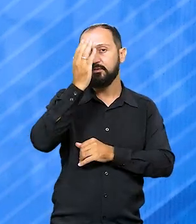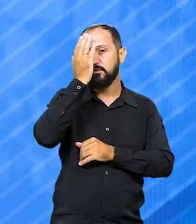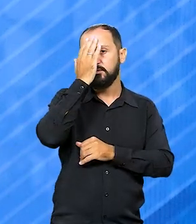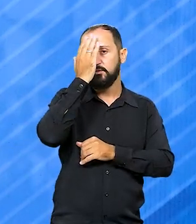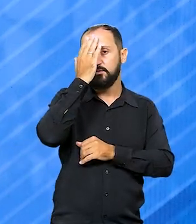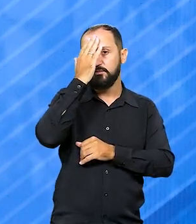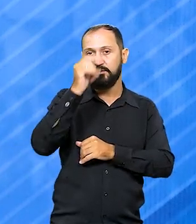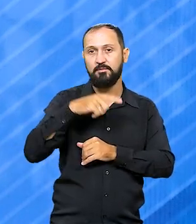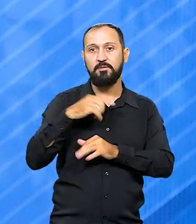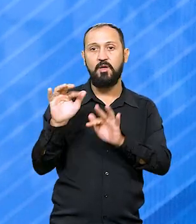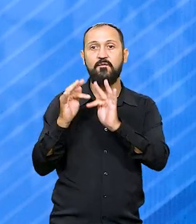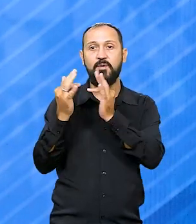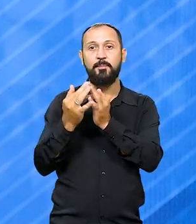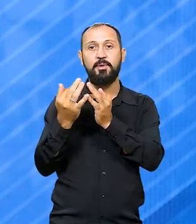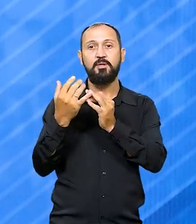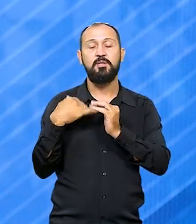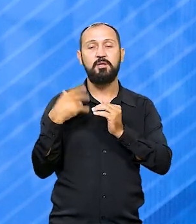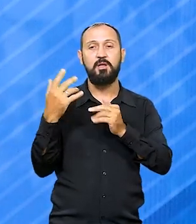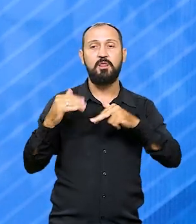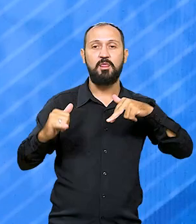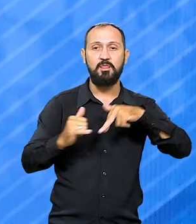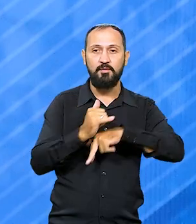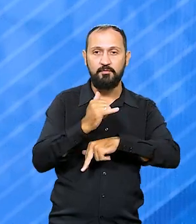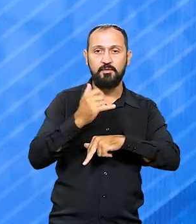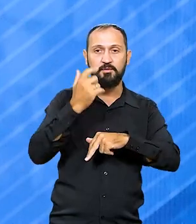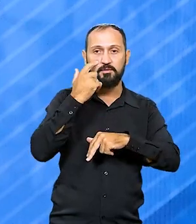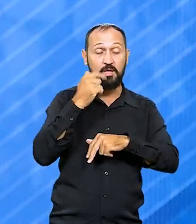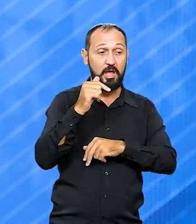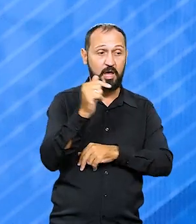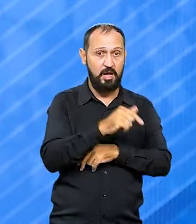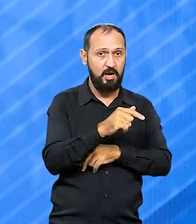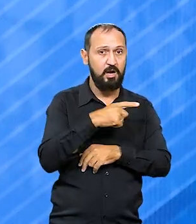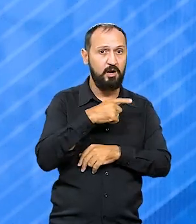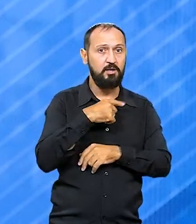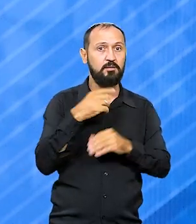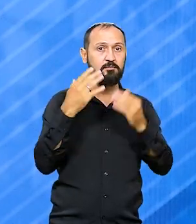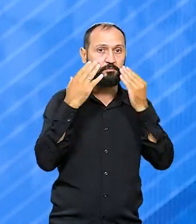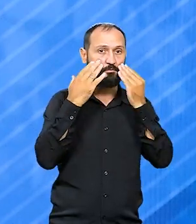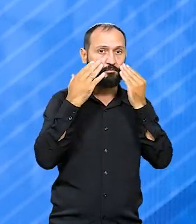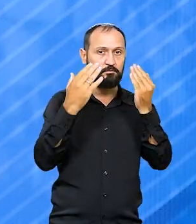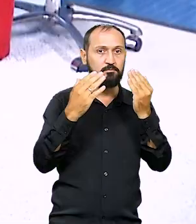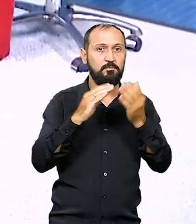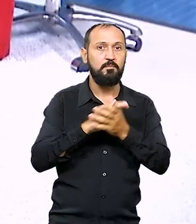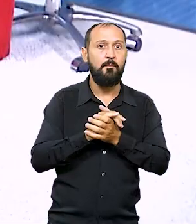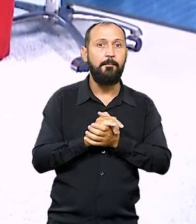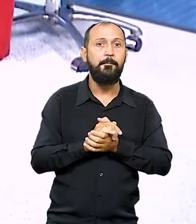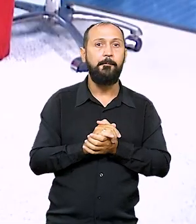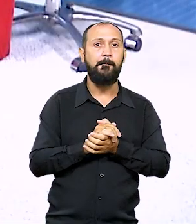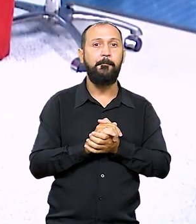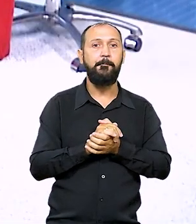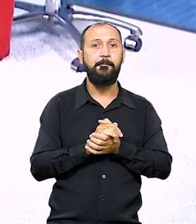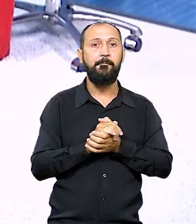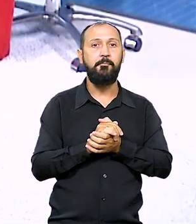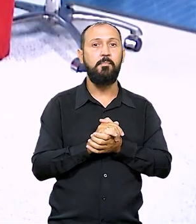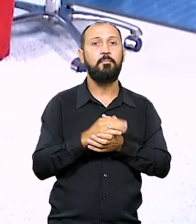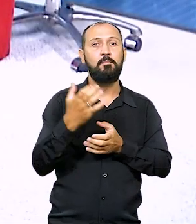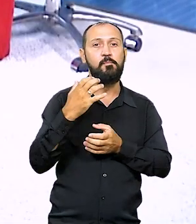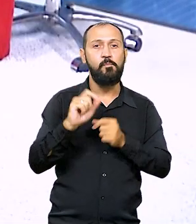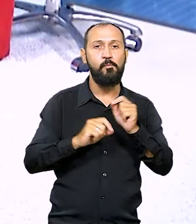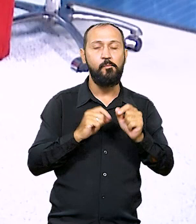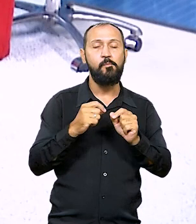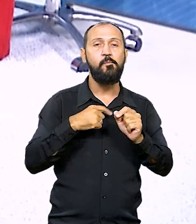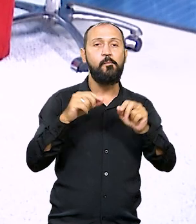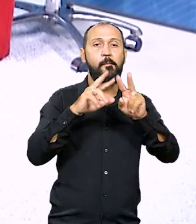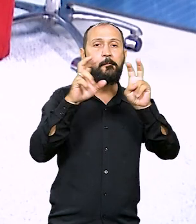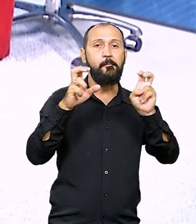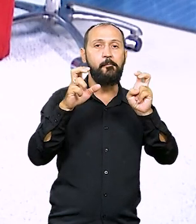A gente sabe que do outro lado tem a família da vítima, muitas das vezes tem a vítima, que está sendo exposta também no caso, a gente sabe lidar com